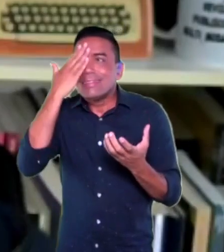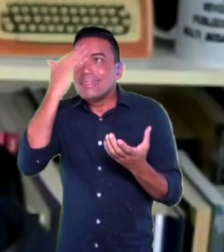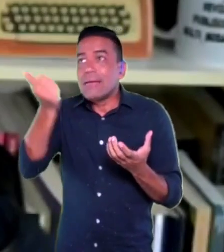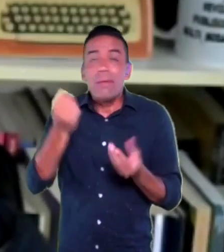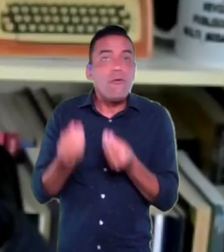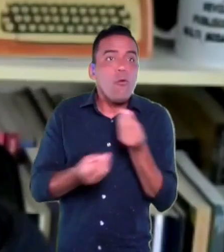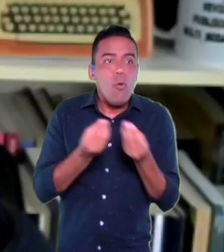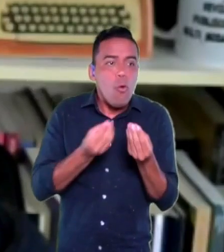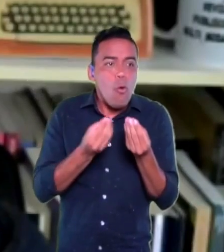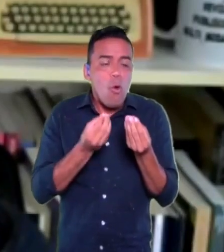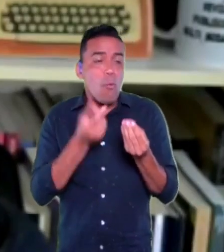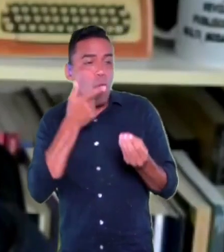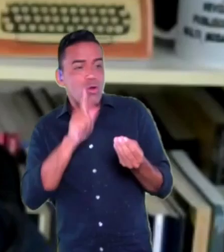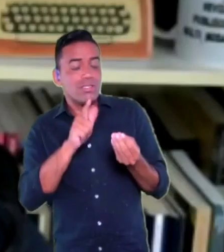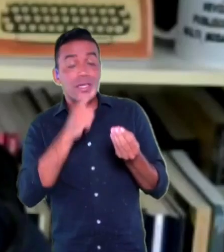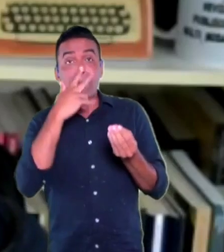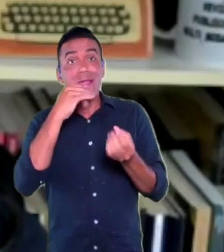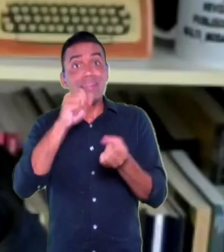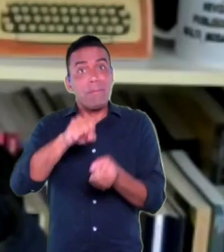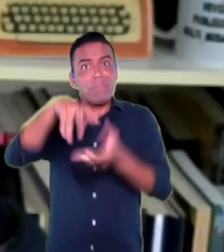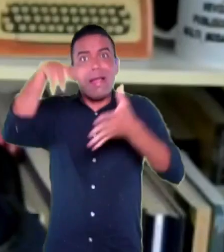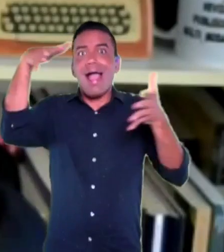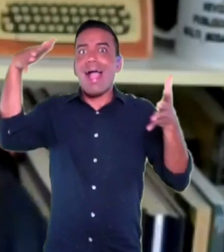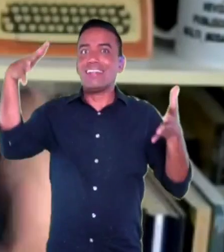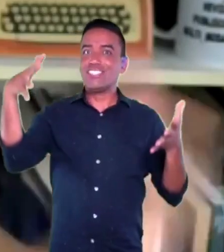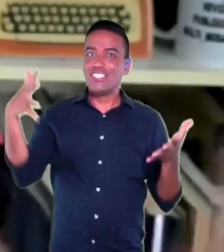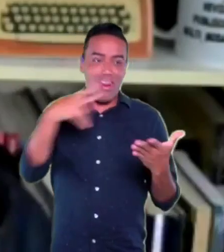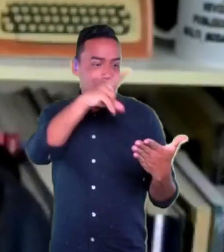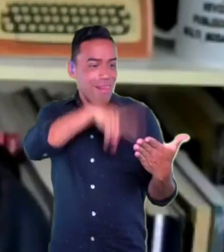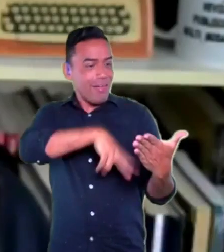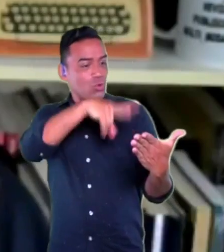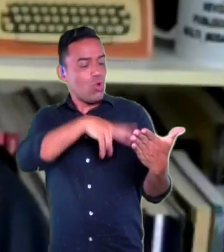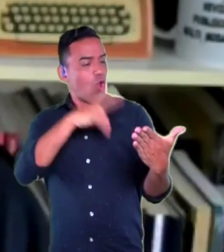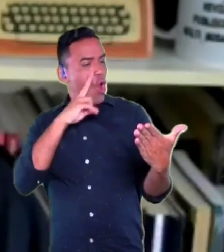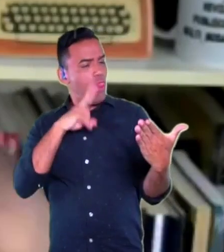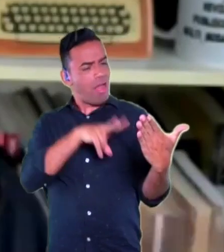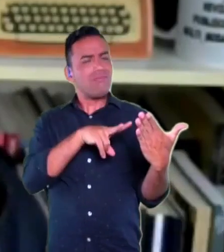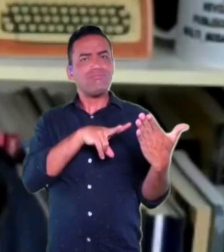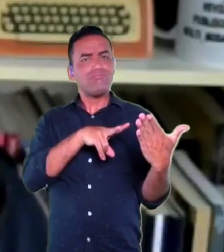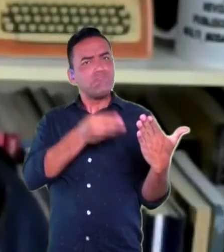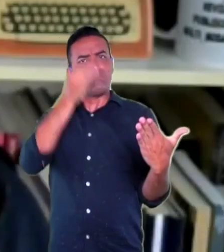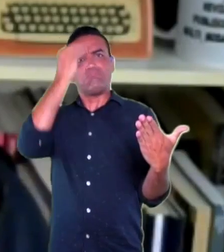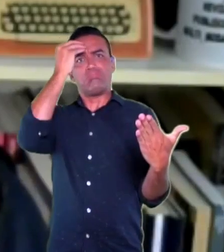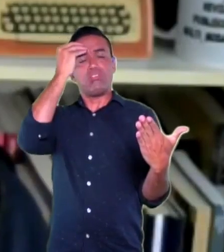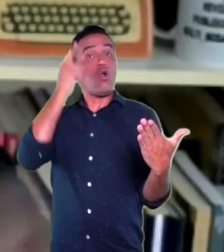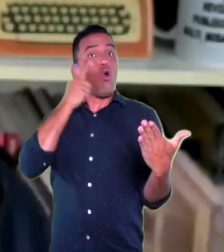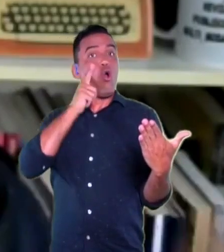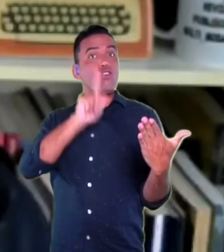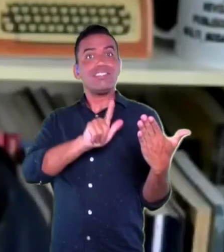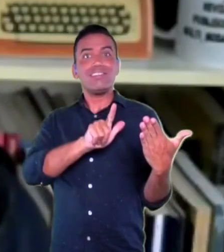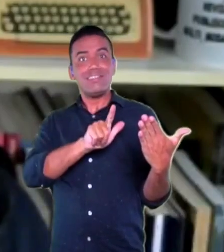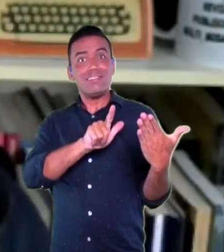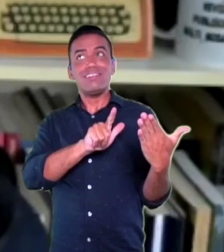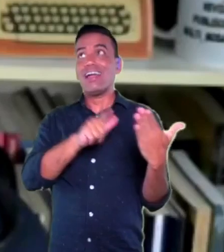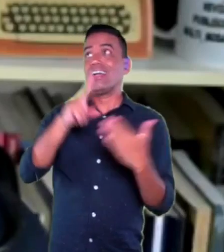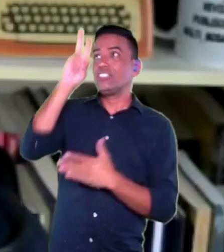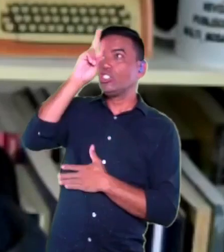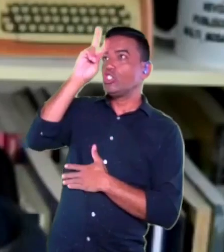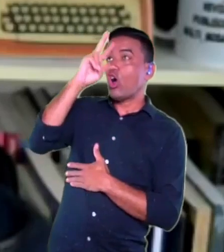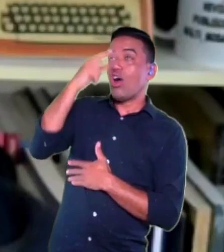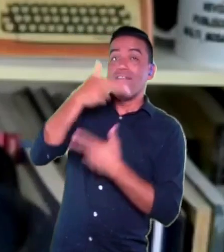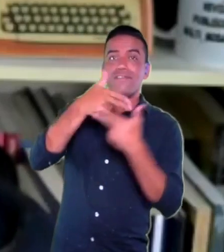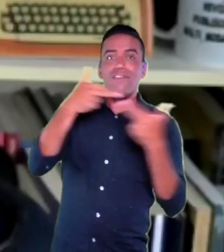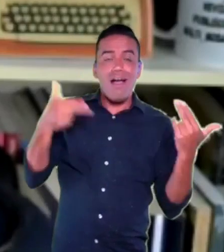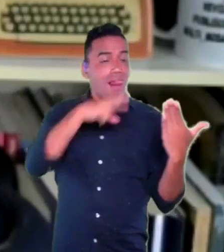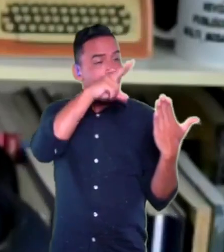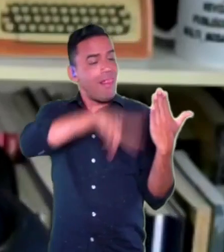é que se fazia aquela mágica, né? Como é que a gente olhava para uma coisa e ali a gente conseguia ler histórias. Isso